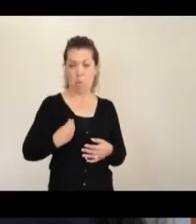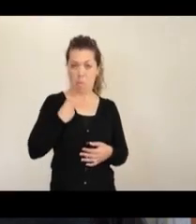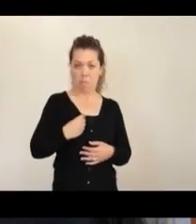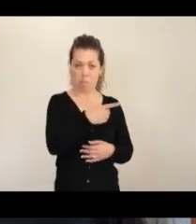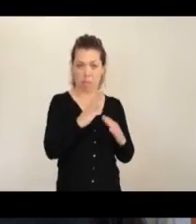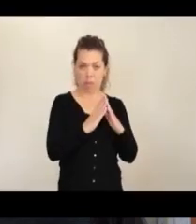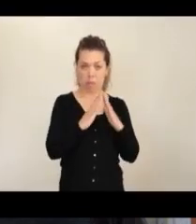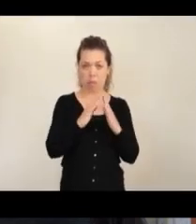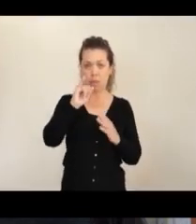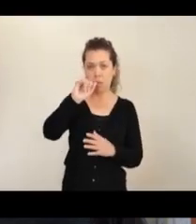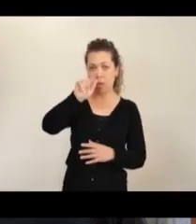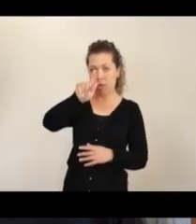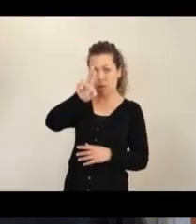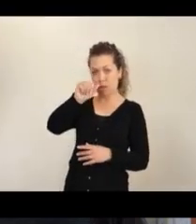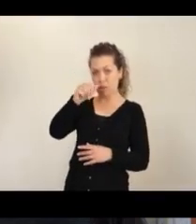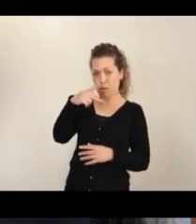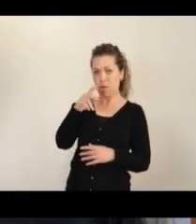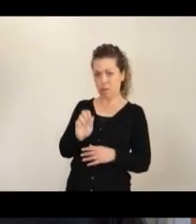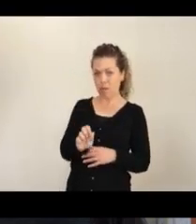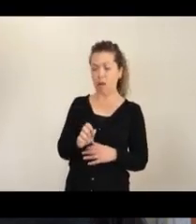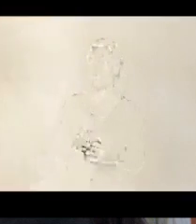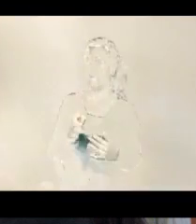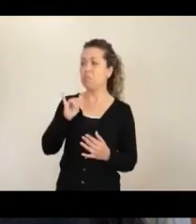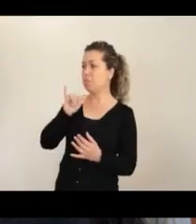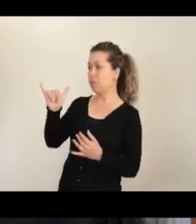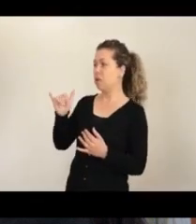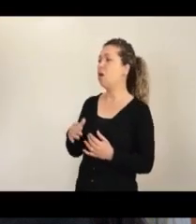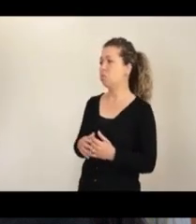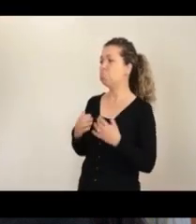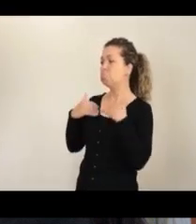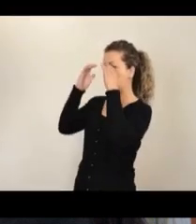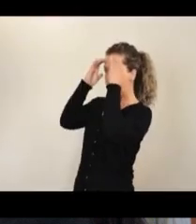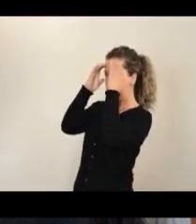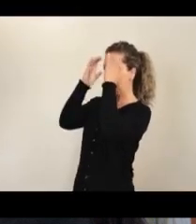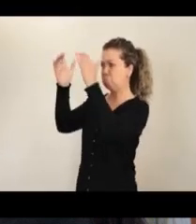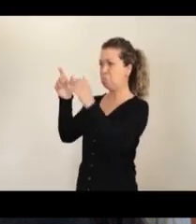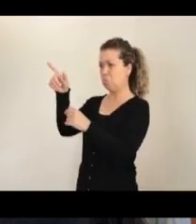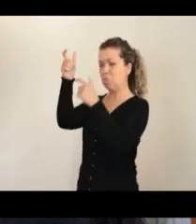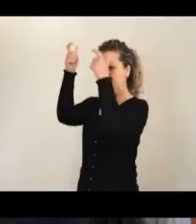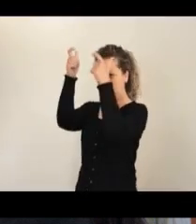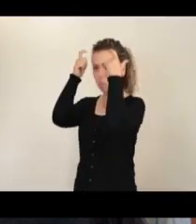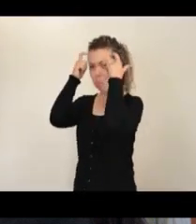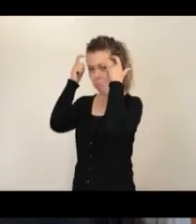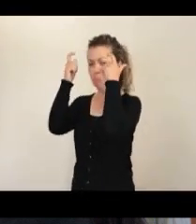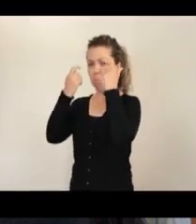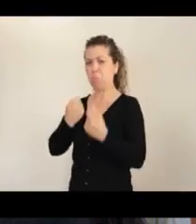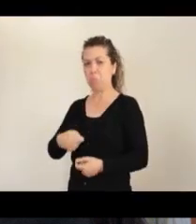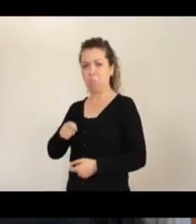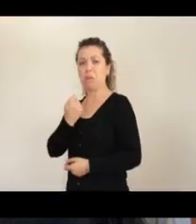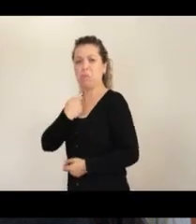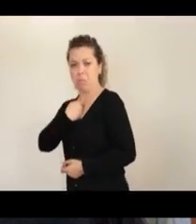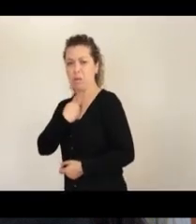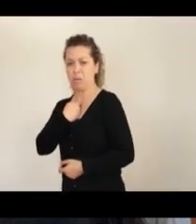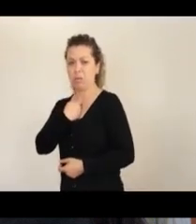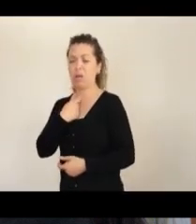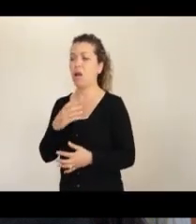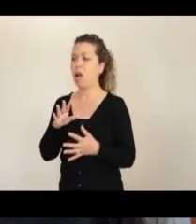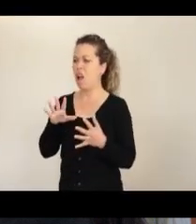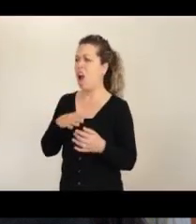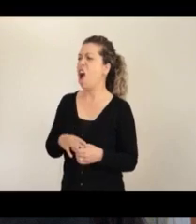essa conjuntura permaneceu até a construção do Valo Grande. O cultivo de arroz em Iguape, juntamente com outros